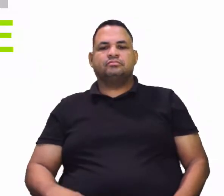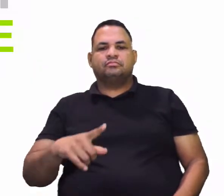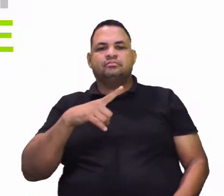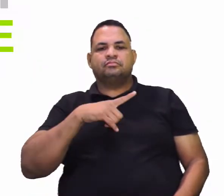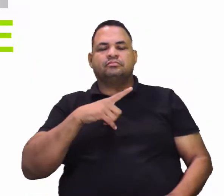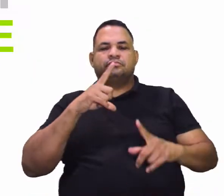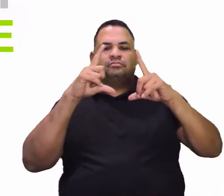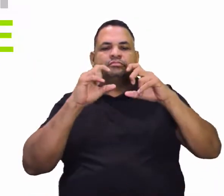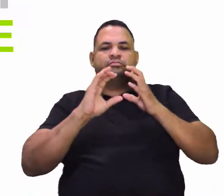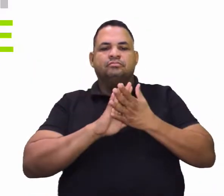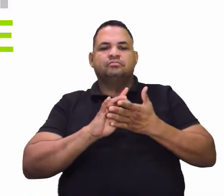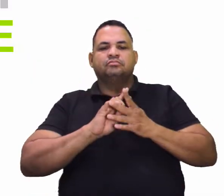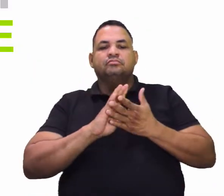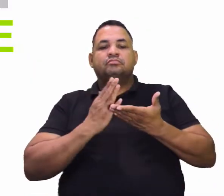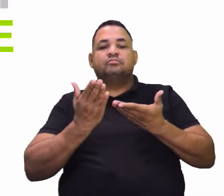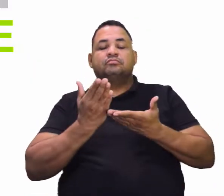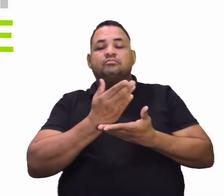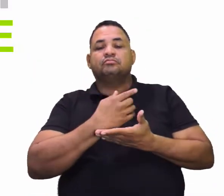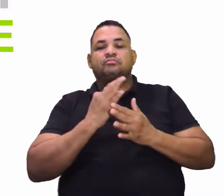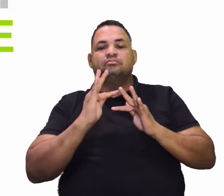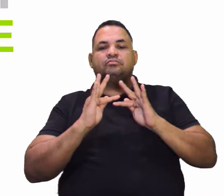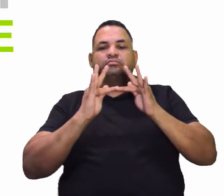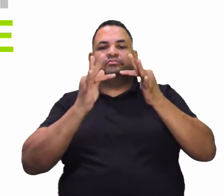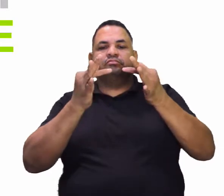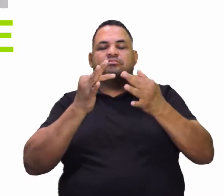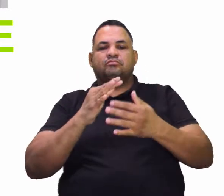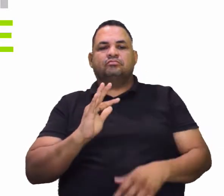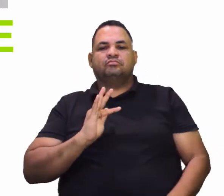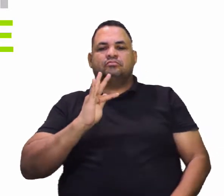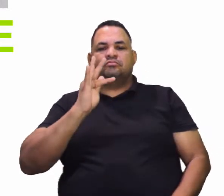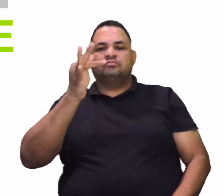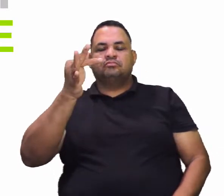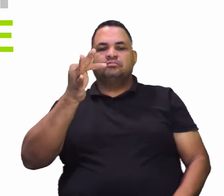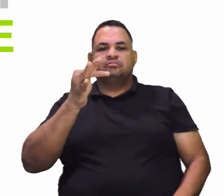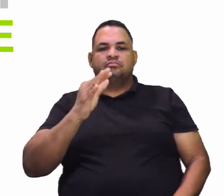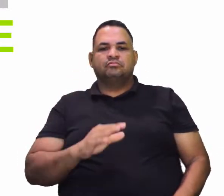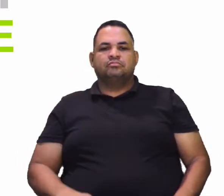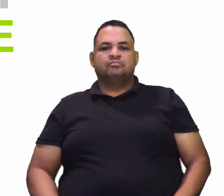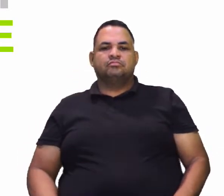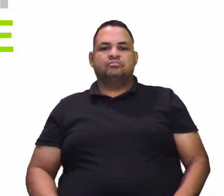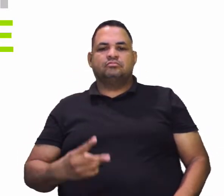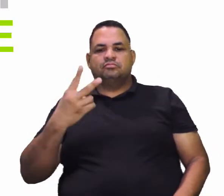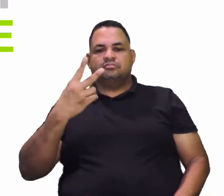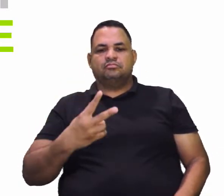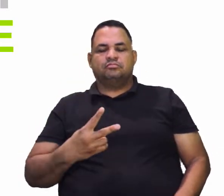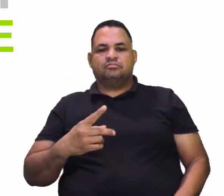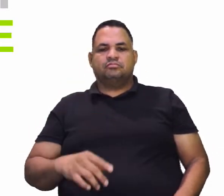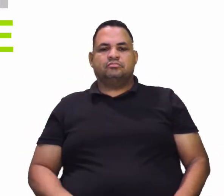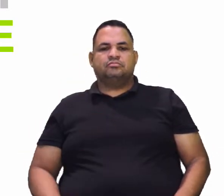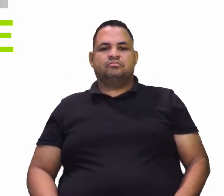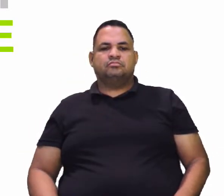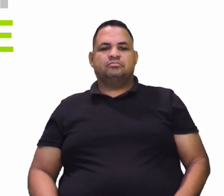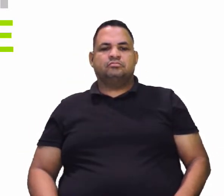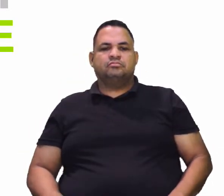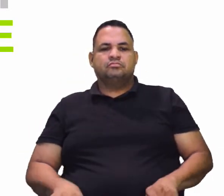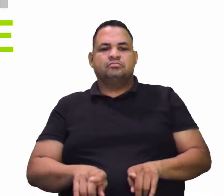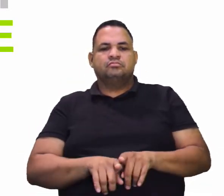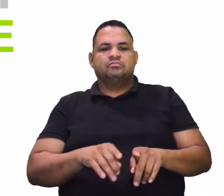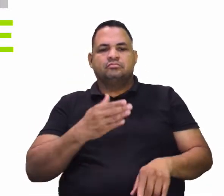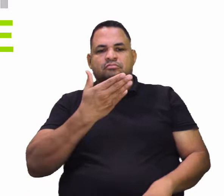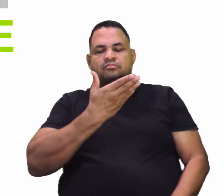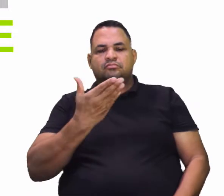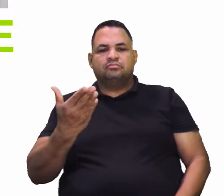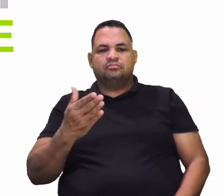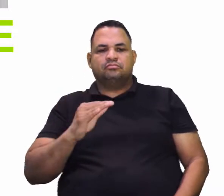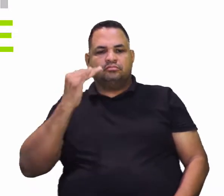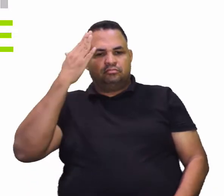uma foto geralzona do que é o nosso futuro com will e o futuro com going to. Sim, você tá vendo ele aqui